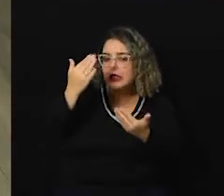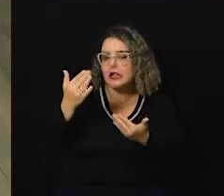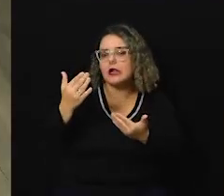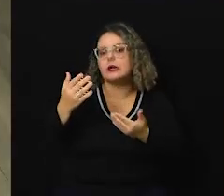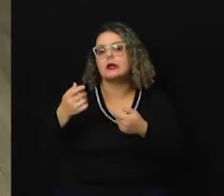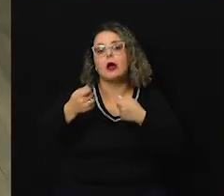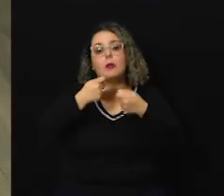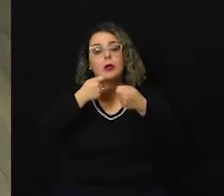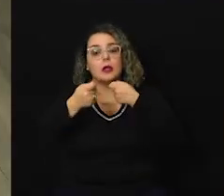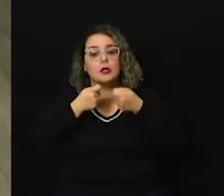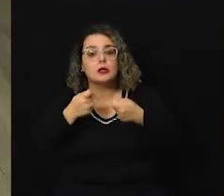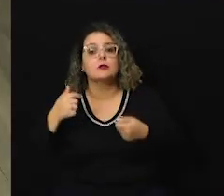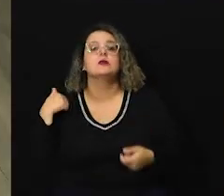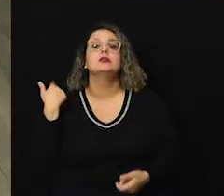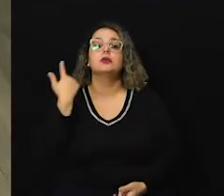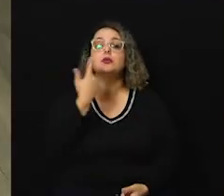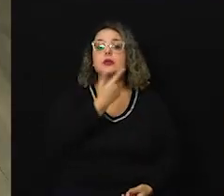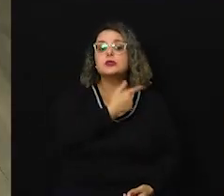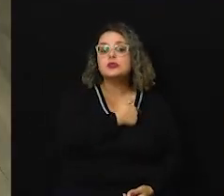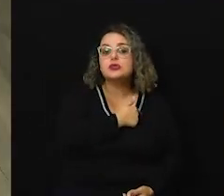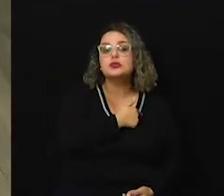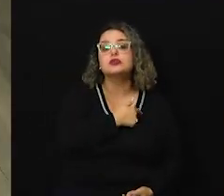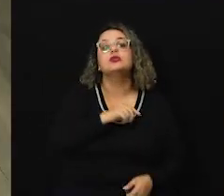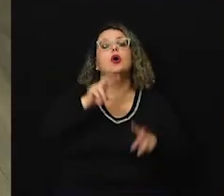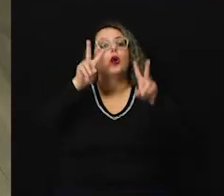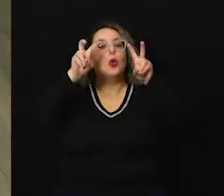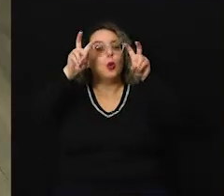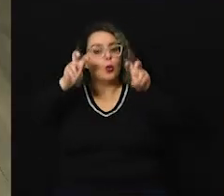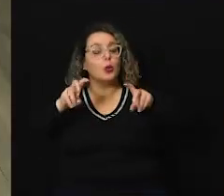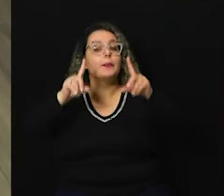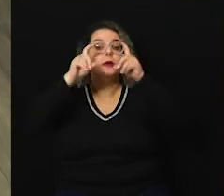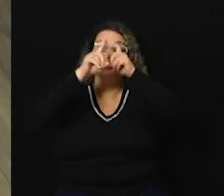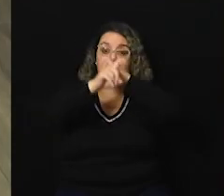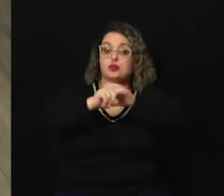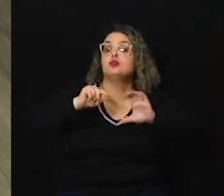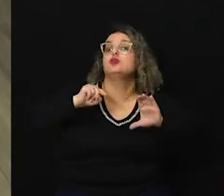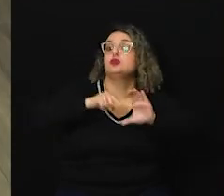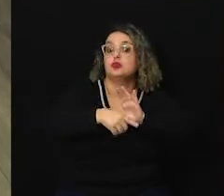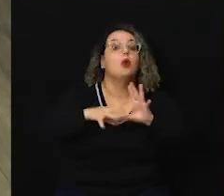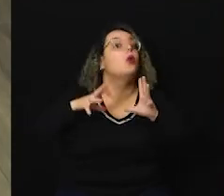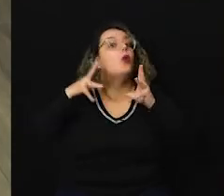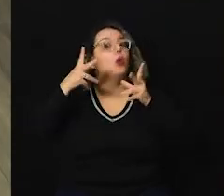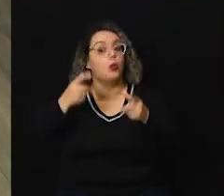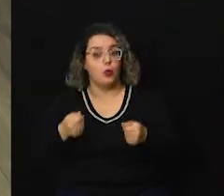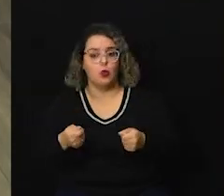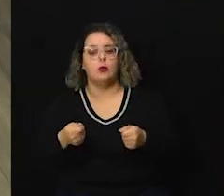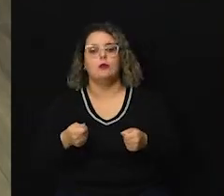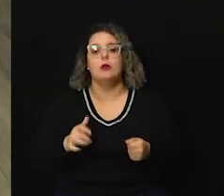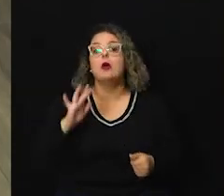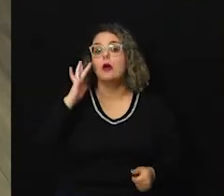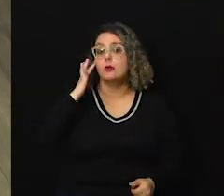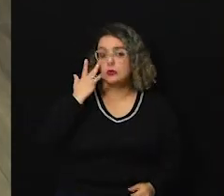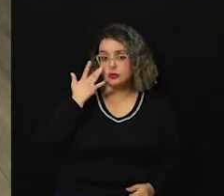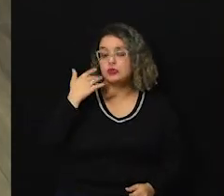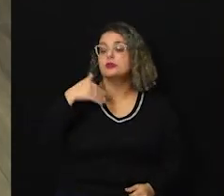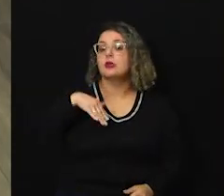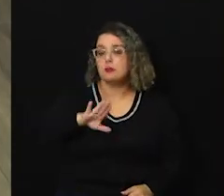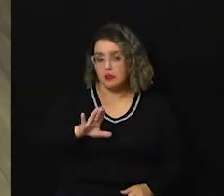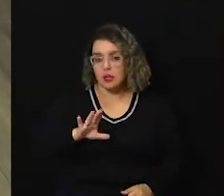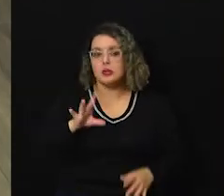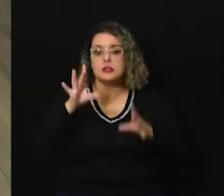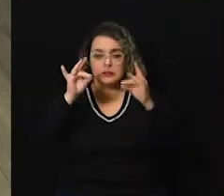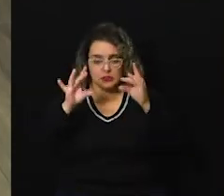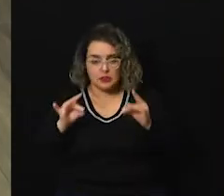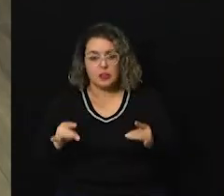pela sua entrevista aqui com a gente é um tema complexo é um tom o projeto também né que acho que envolve muito mais